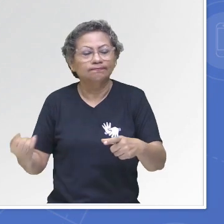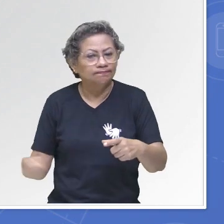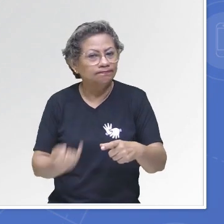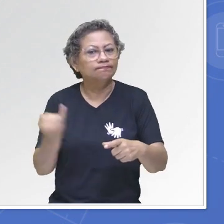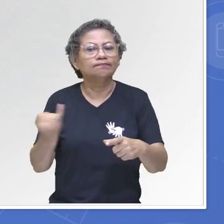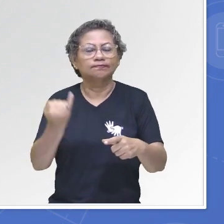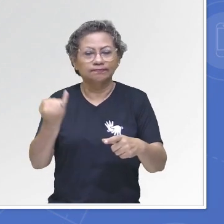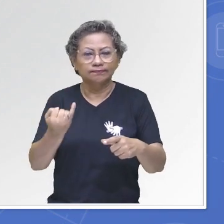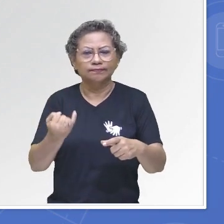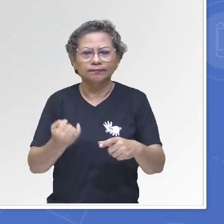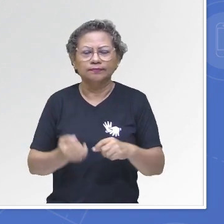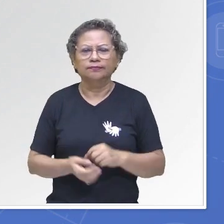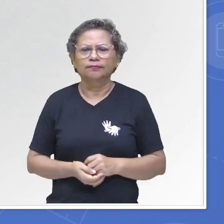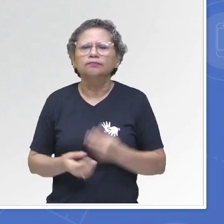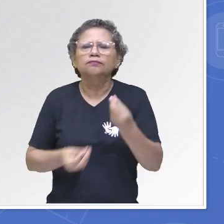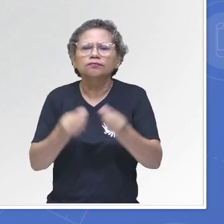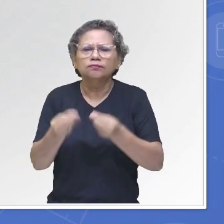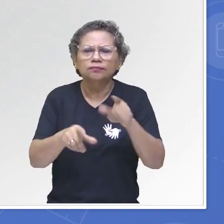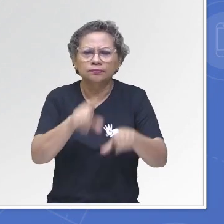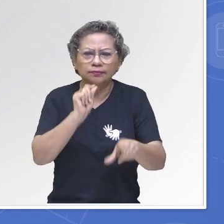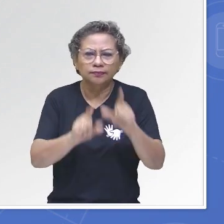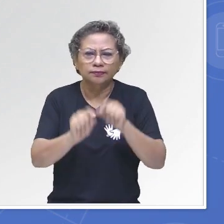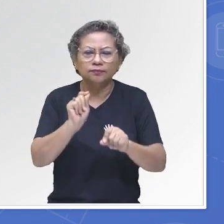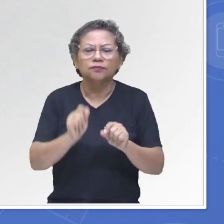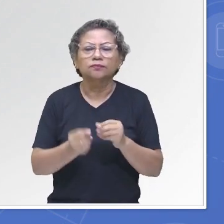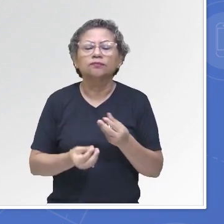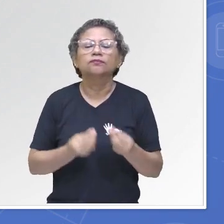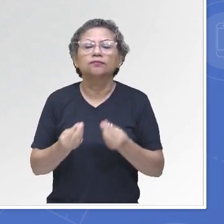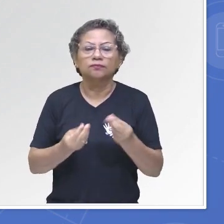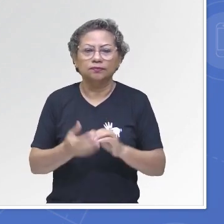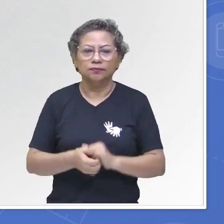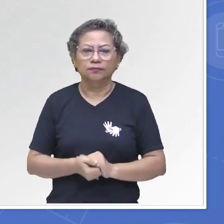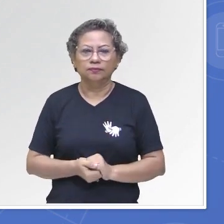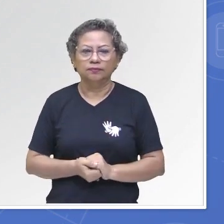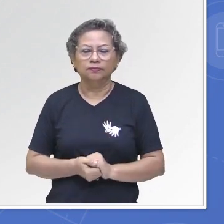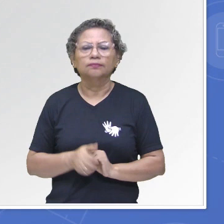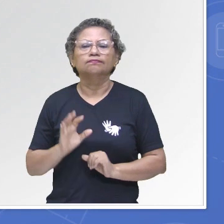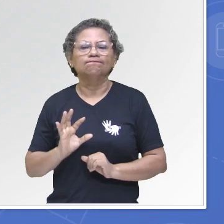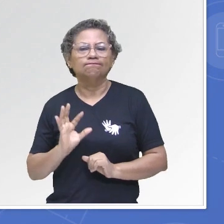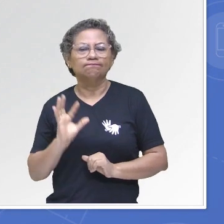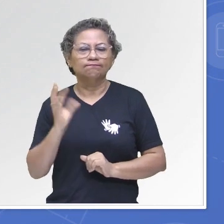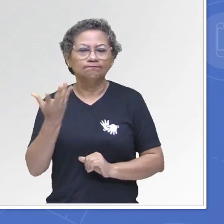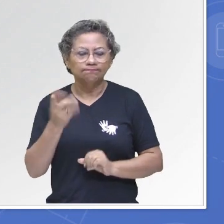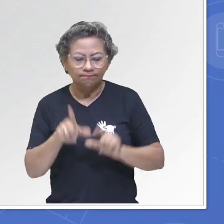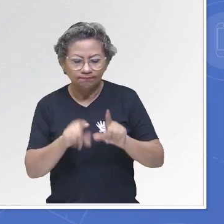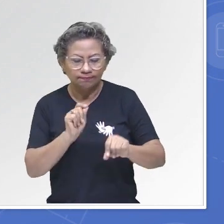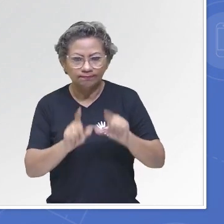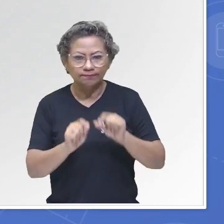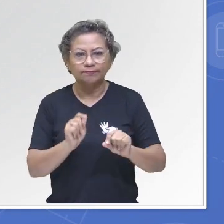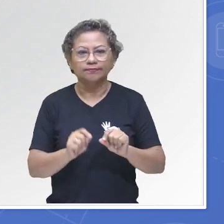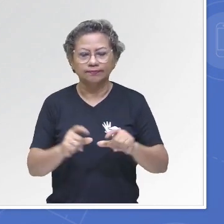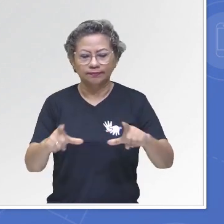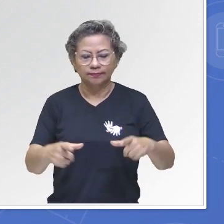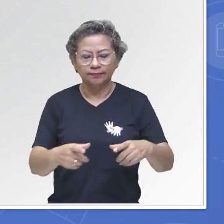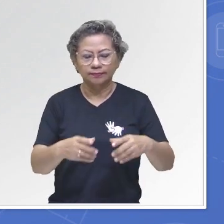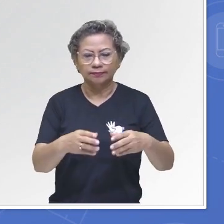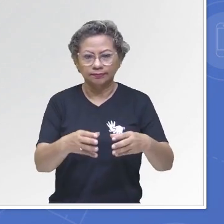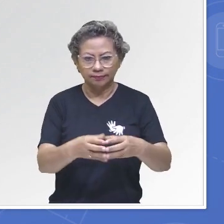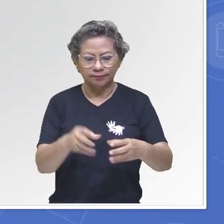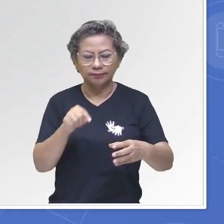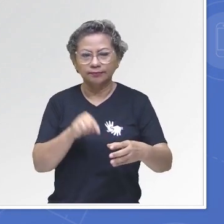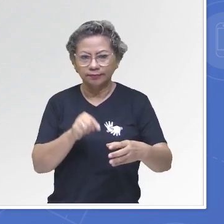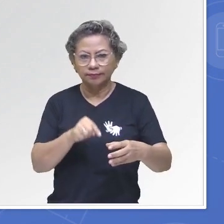importantíssima. E como é que será que é feita essa escolha? Olha só como é que é feita essa escolha para a amostra. Uma escolha